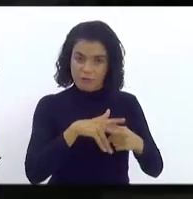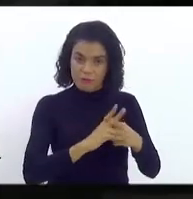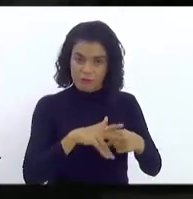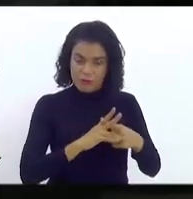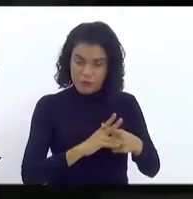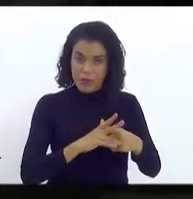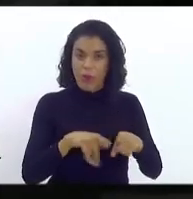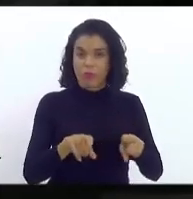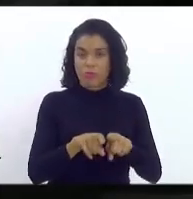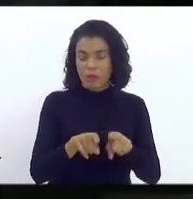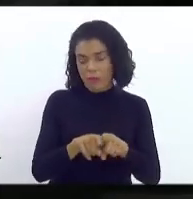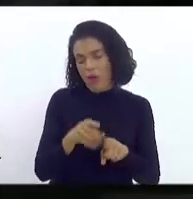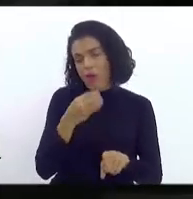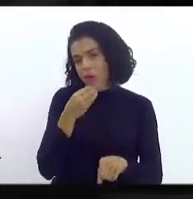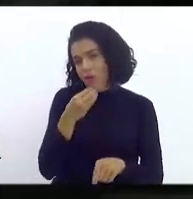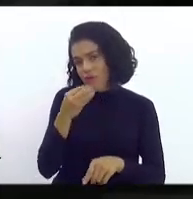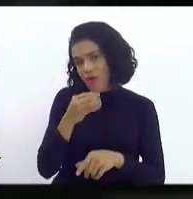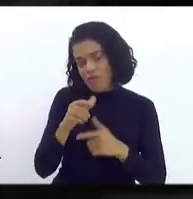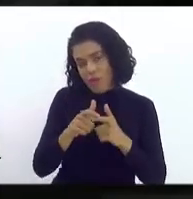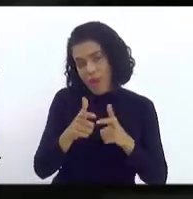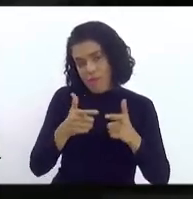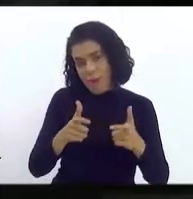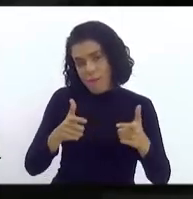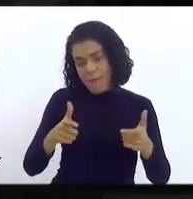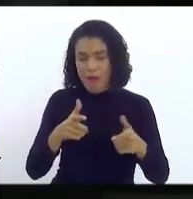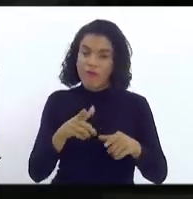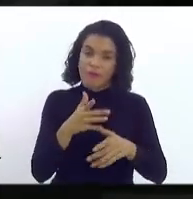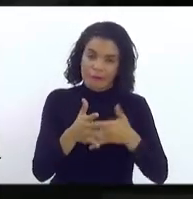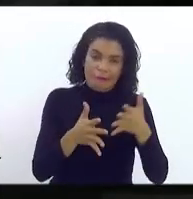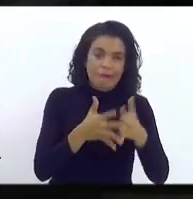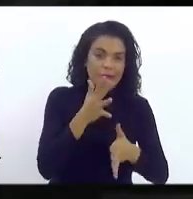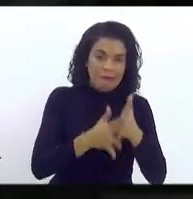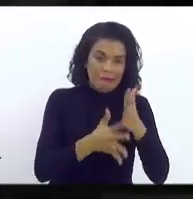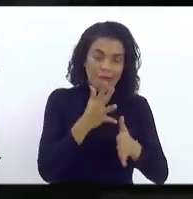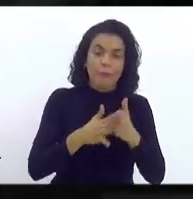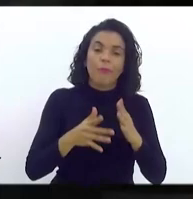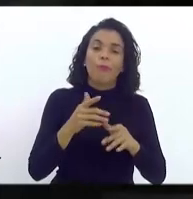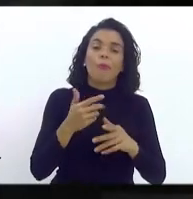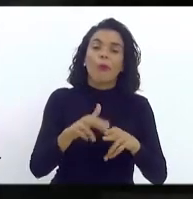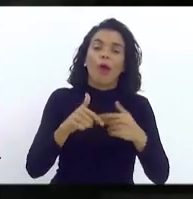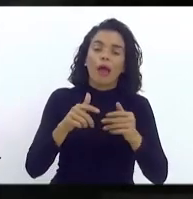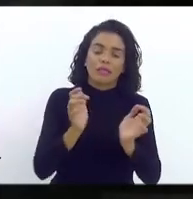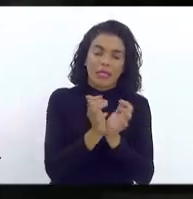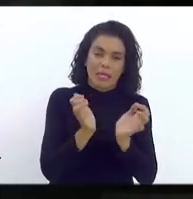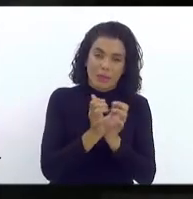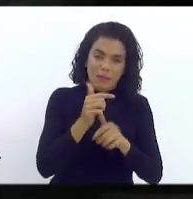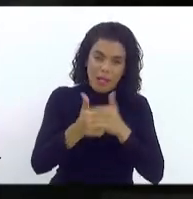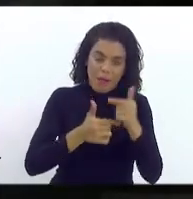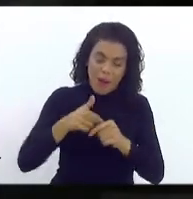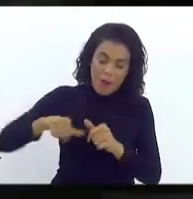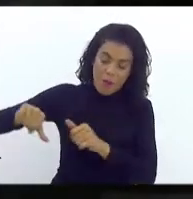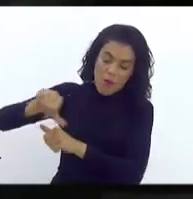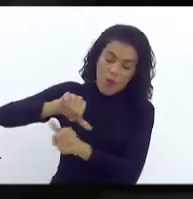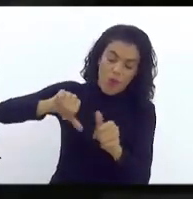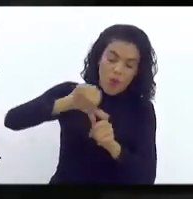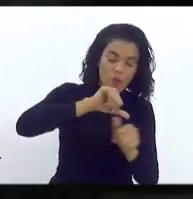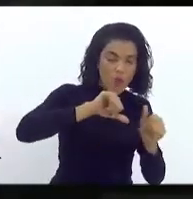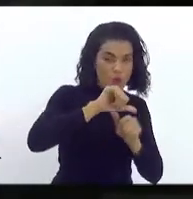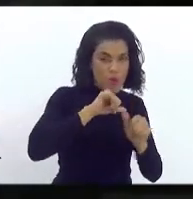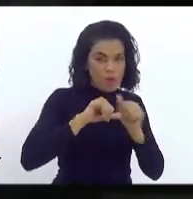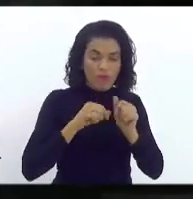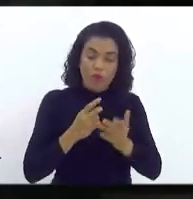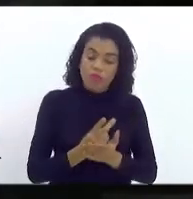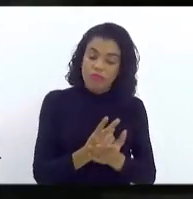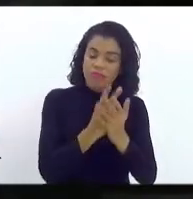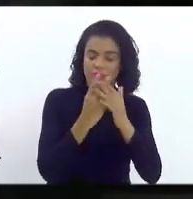dessa atuação. Claro que a parte de crescimento ela foi afetada, porque o rodízio das equipes, mas a nossa preocupação foi manter as empresas